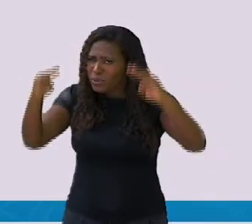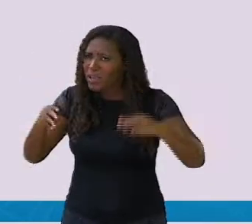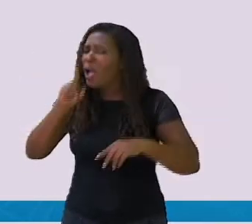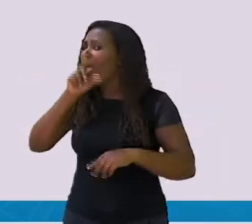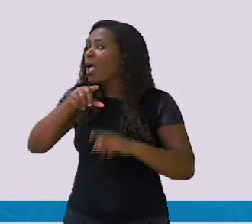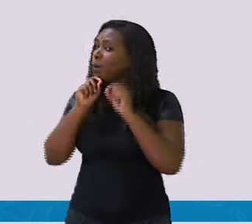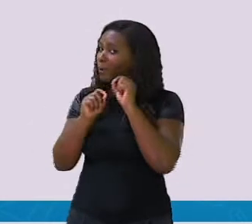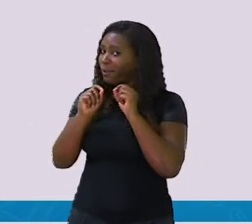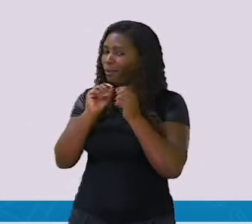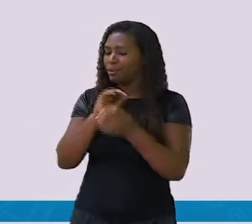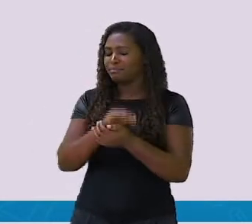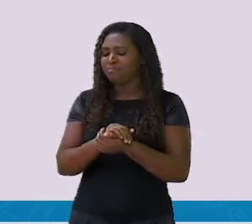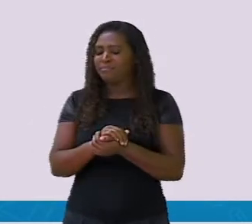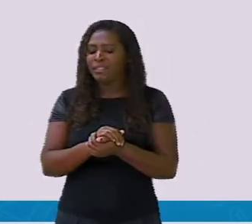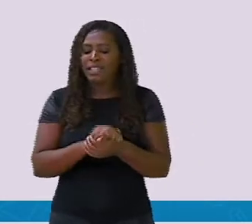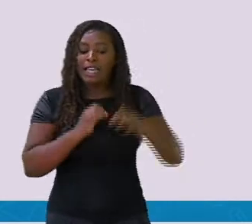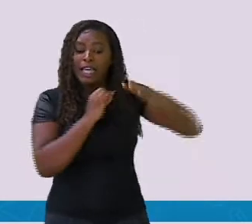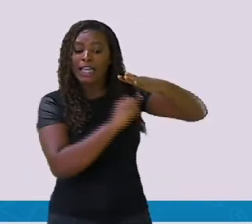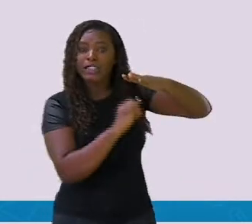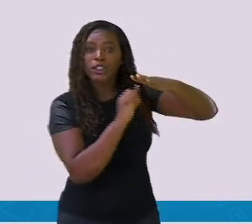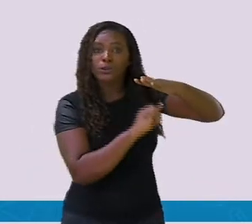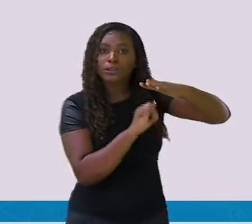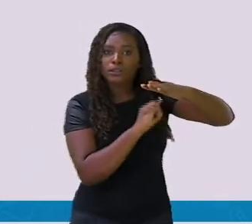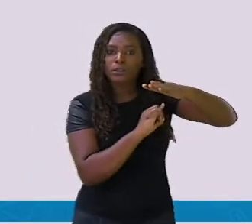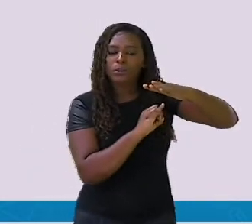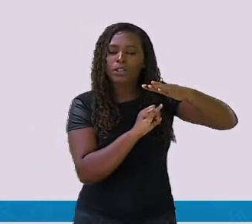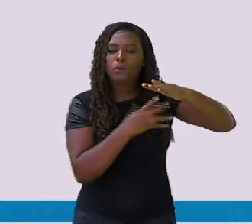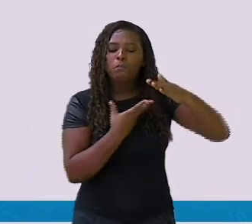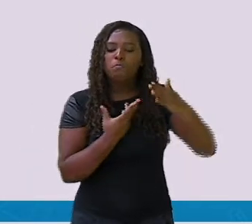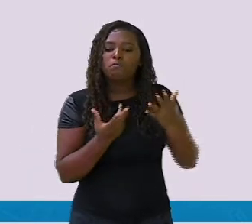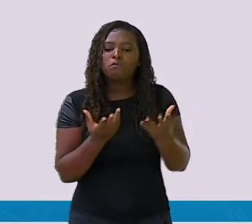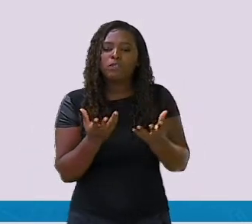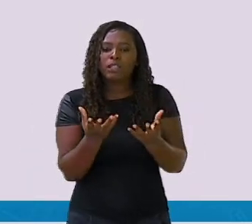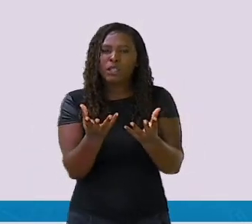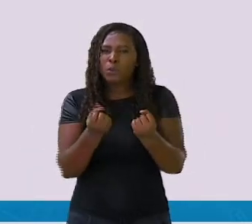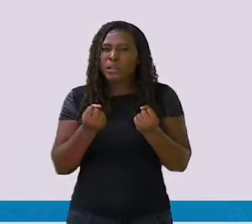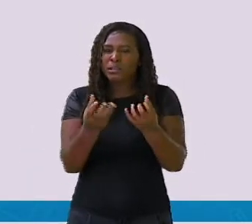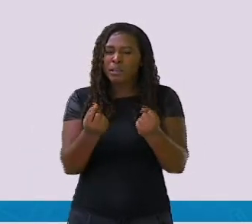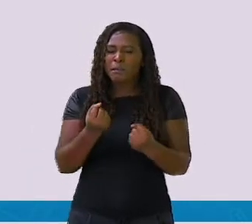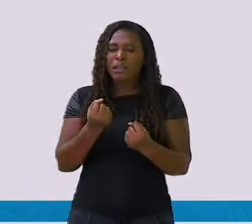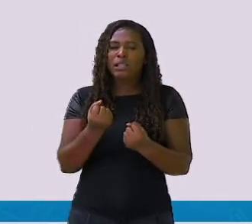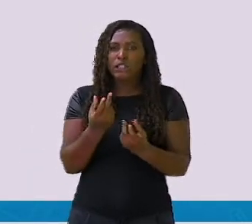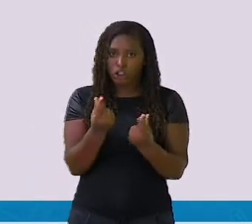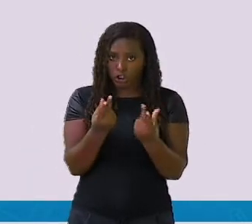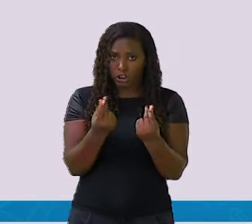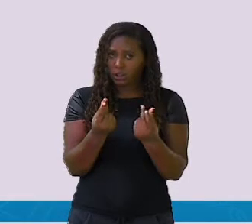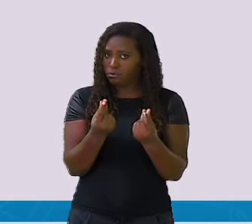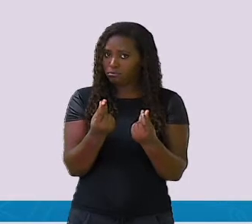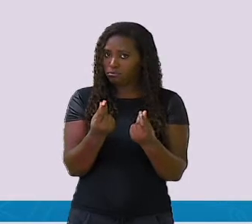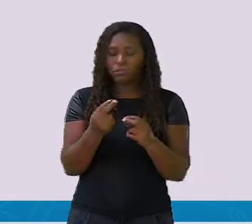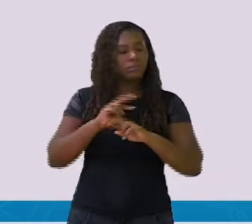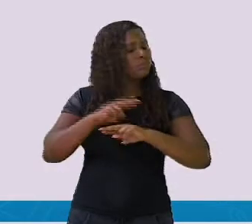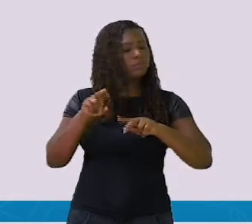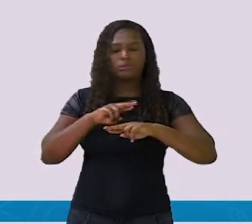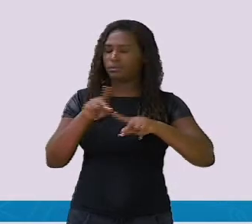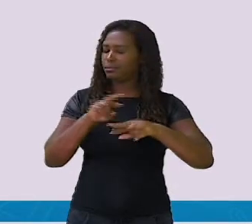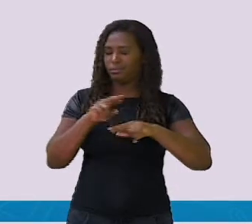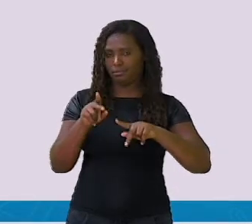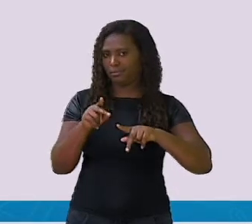lucrativos. Então eles não, o museu ele não tem um fim de receber dinheiro, de ganhar dinheiro com